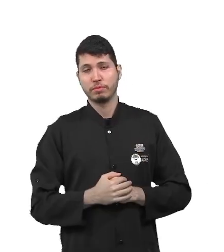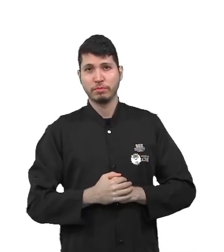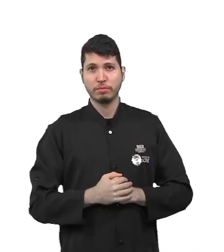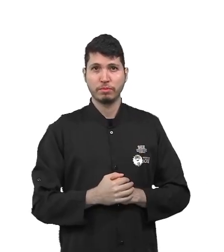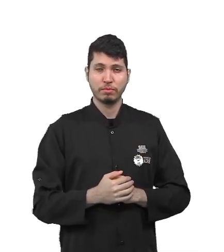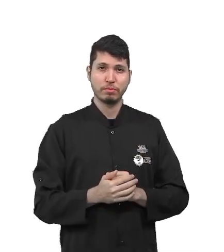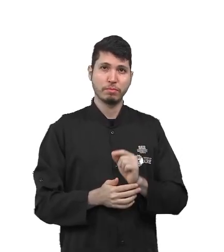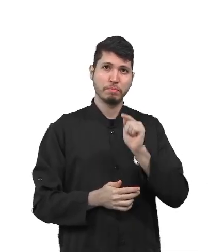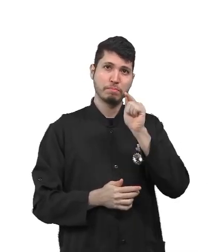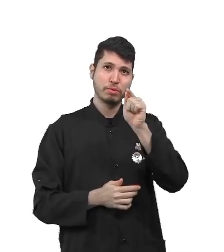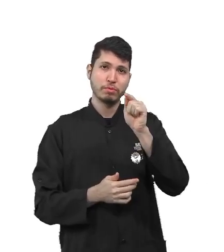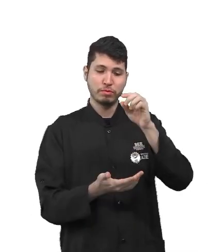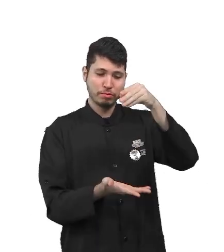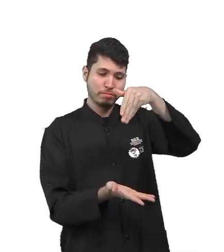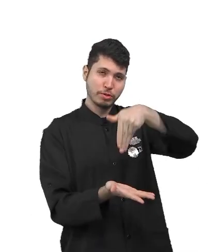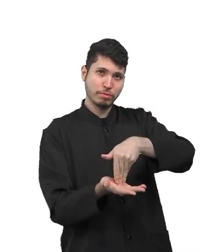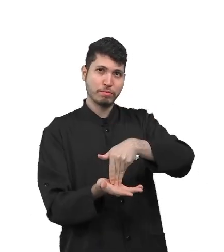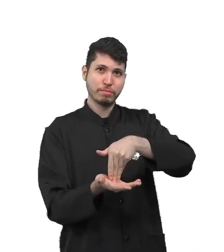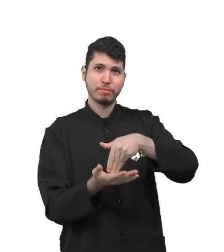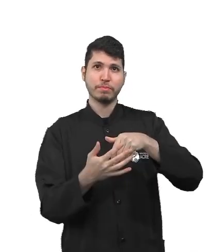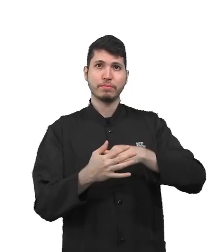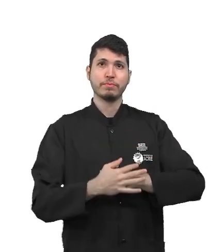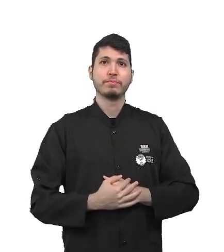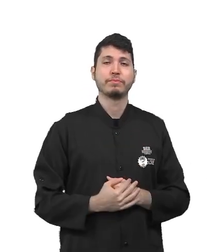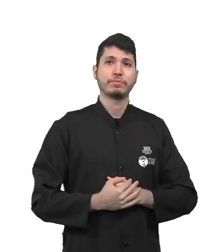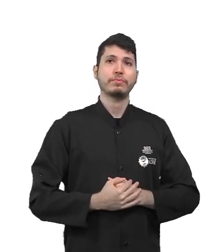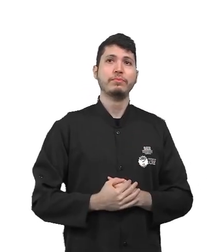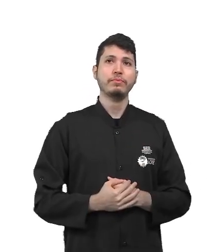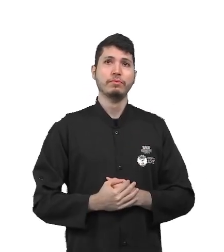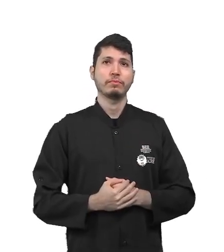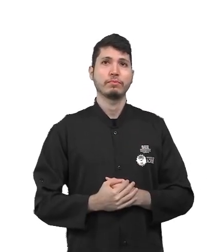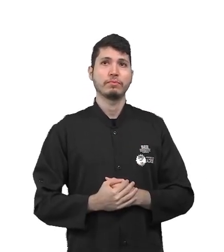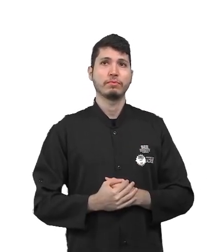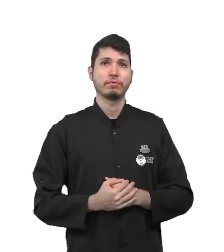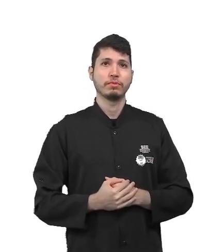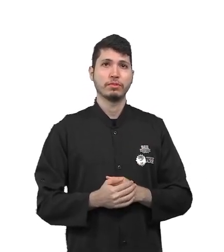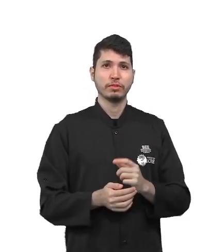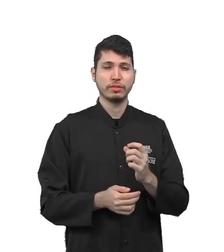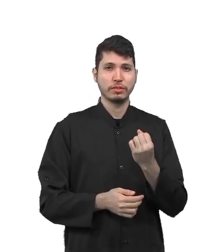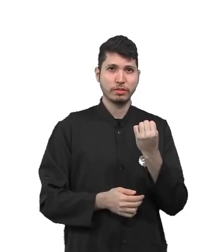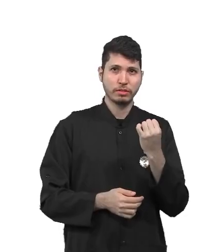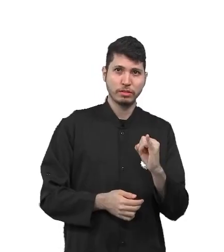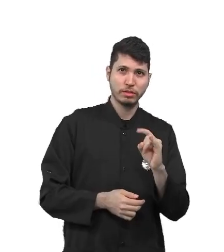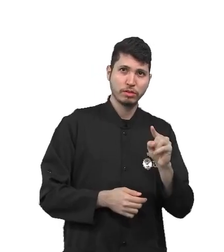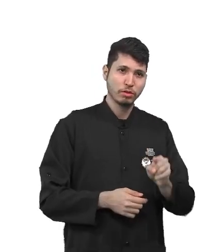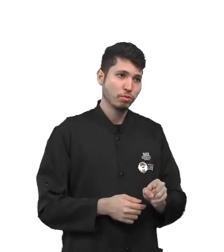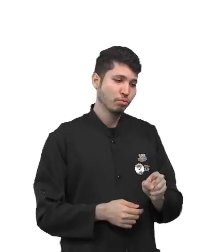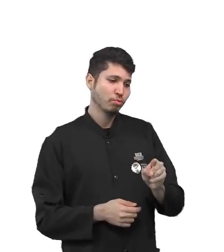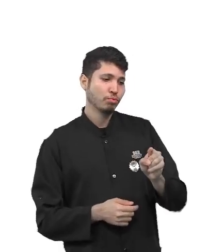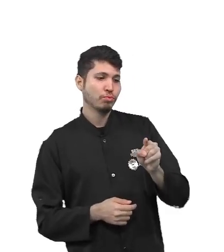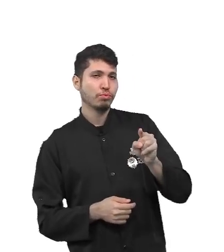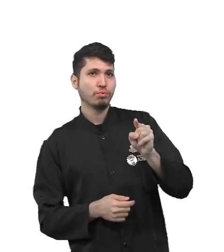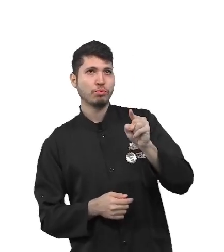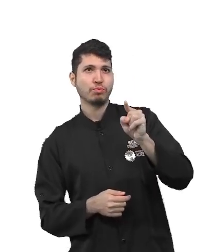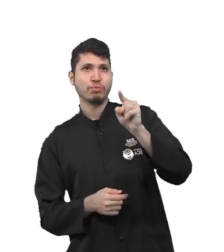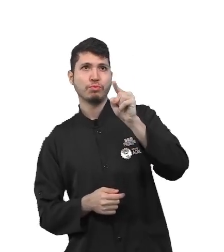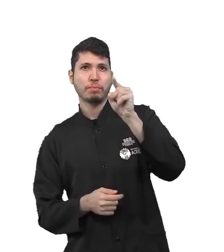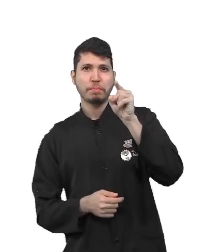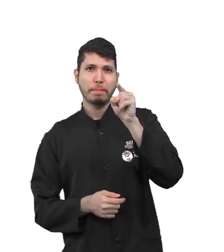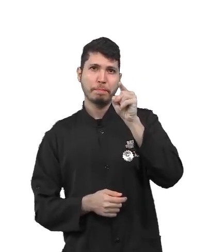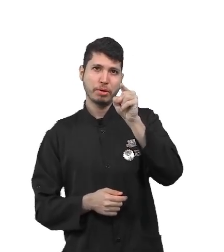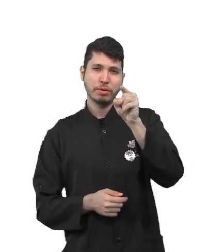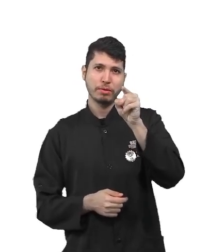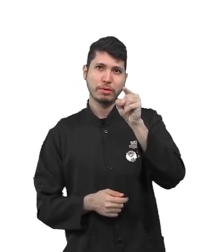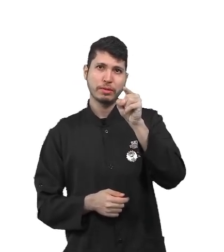vai já dar uma olhadinha nisso. E nesse exemplo aqui, que ele começa no máximo, né? Eu vou ter, por exemplo, um A negativo. Professor, quando o A é negativo, o